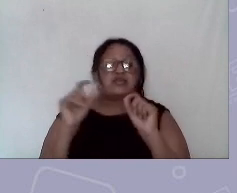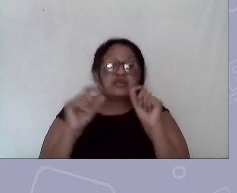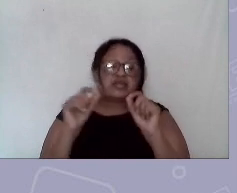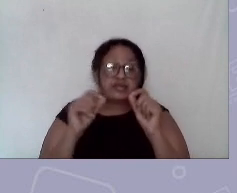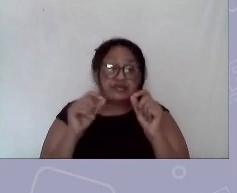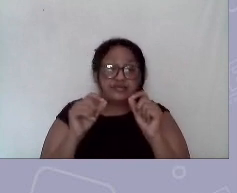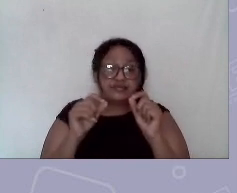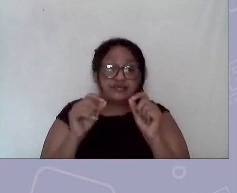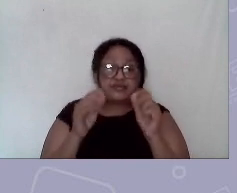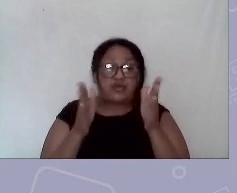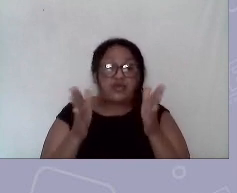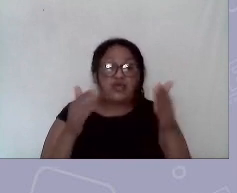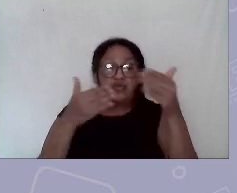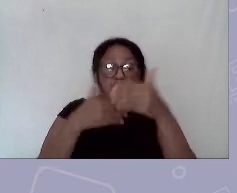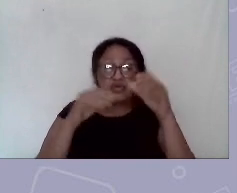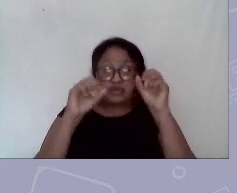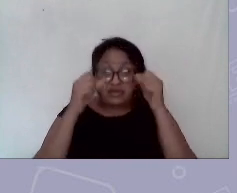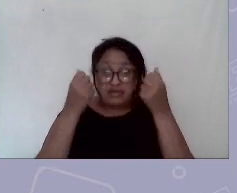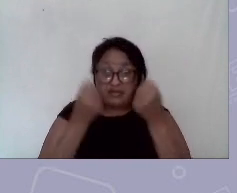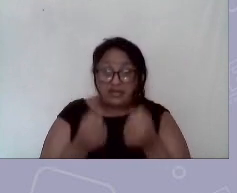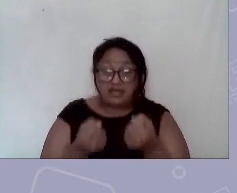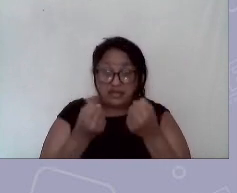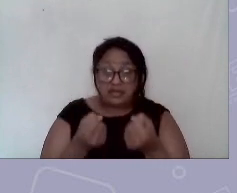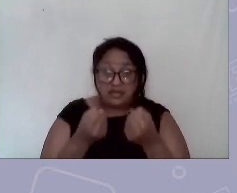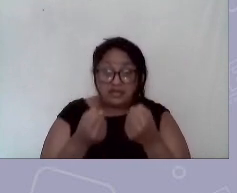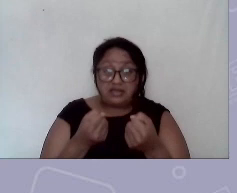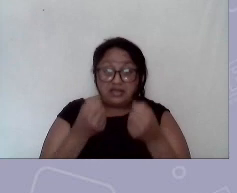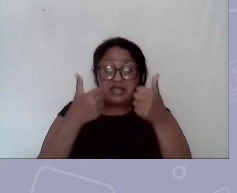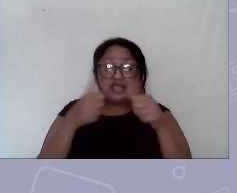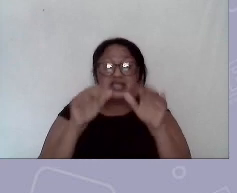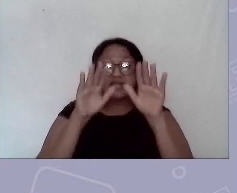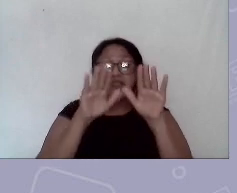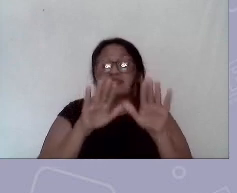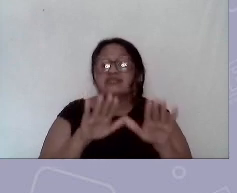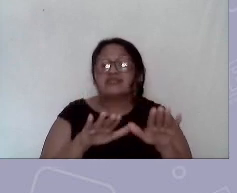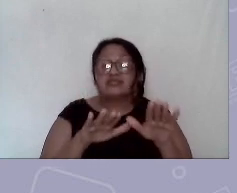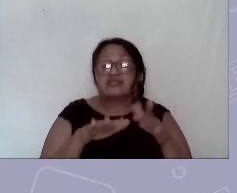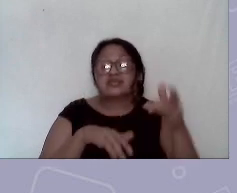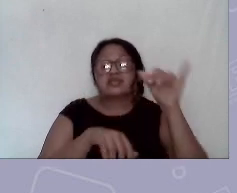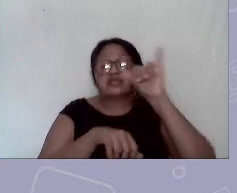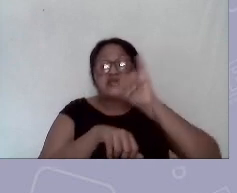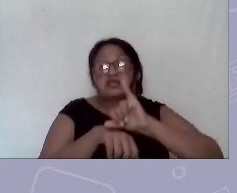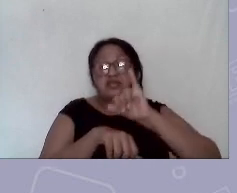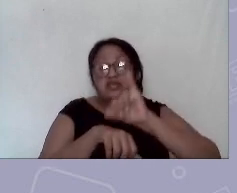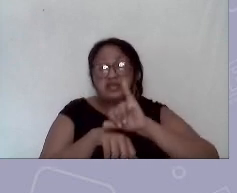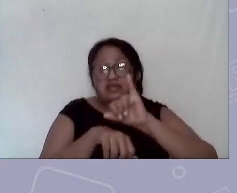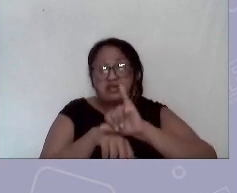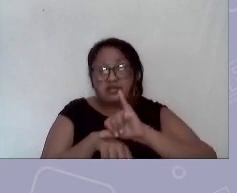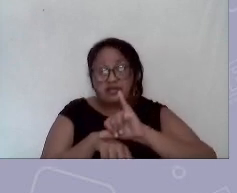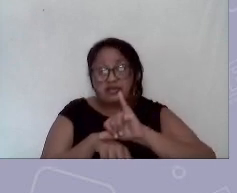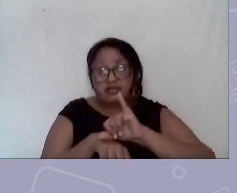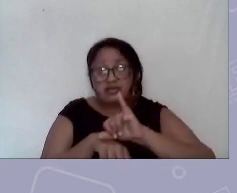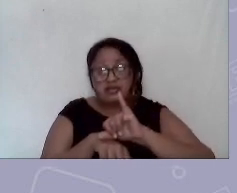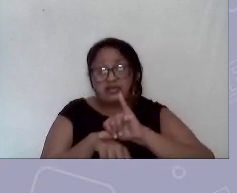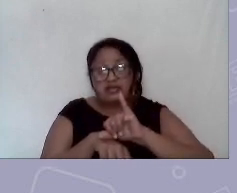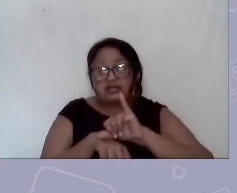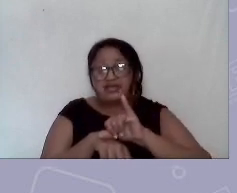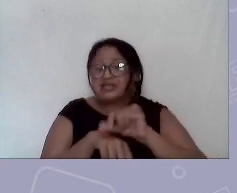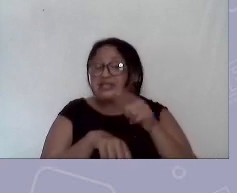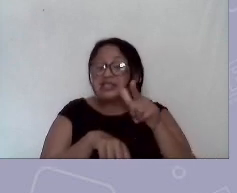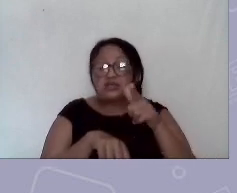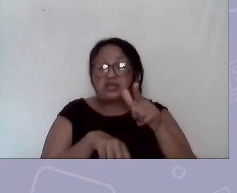bloco de massa 2 kg está em repouso sobre uma superfície horizontal sem atrito